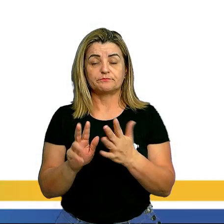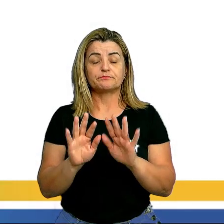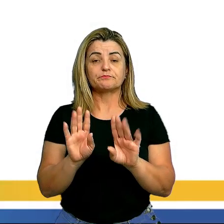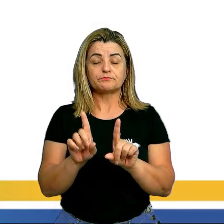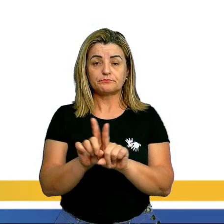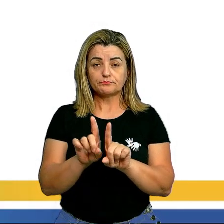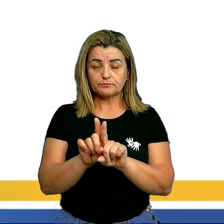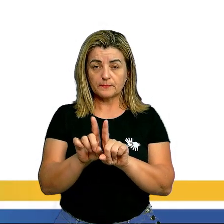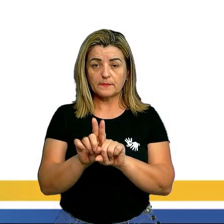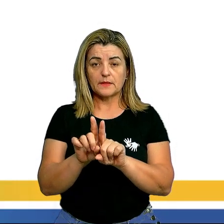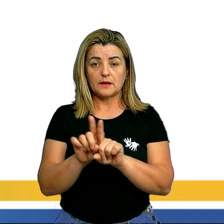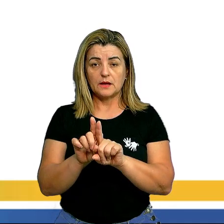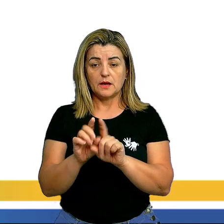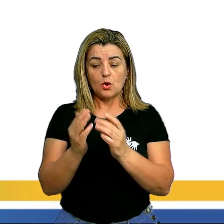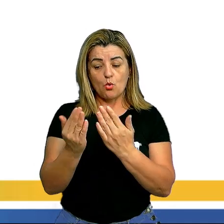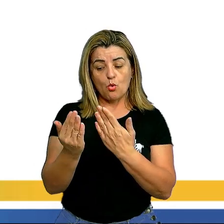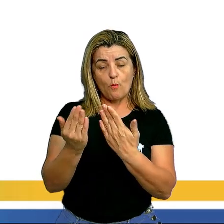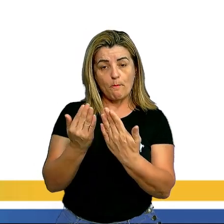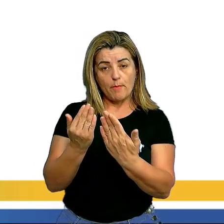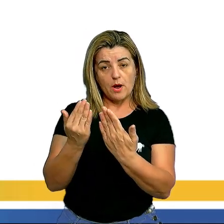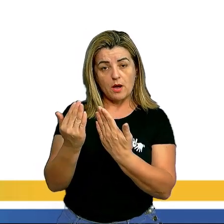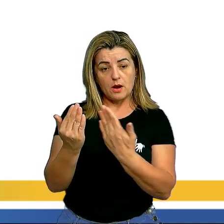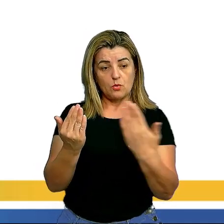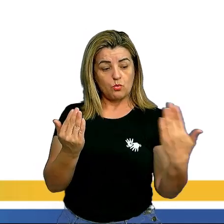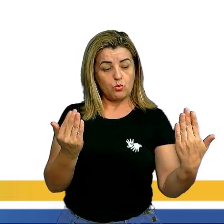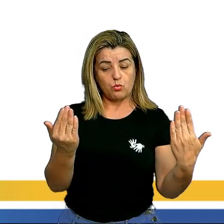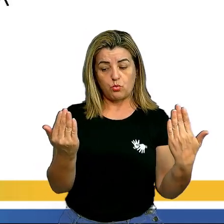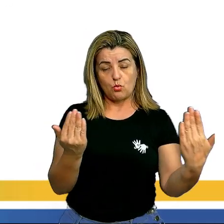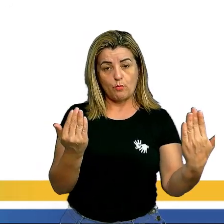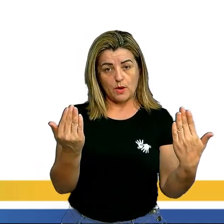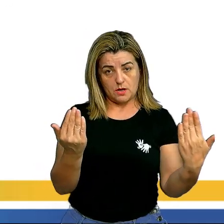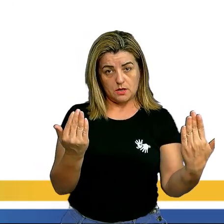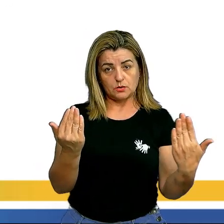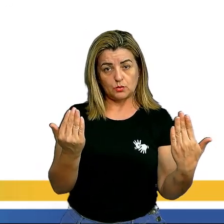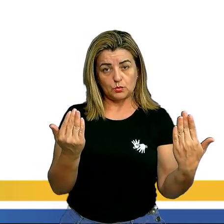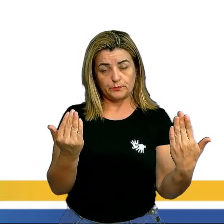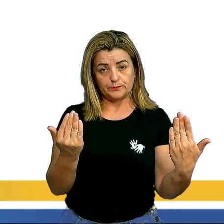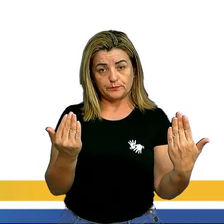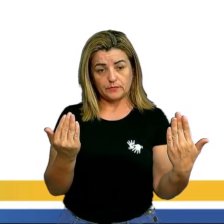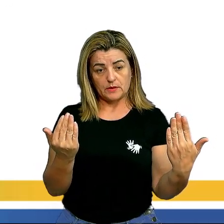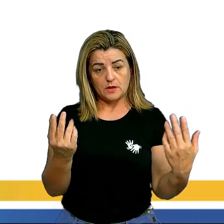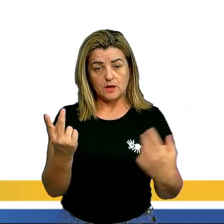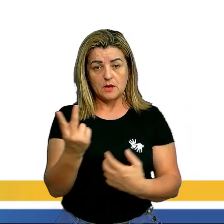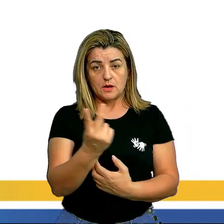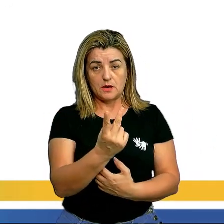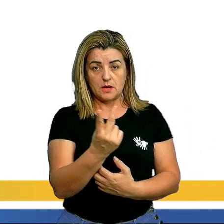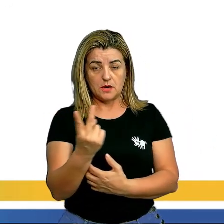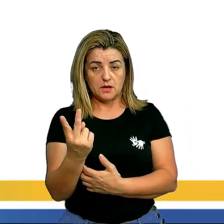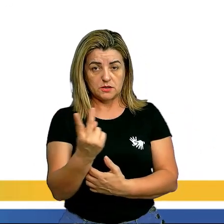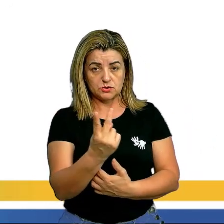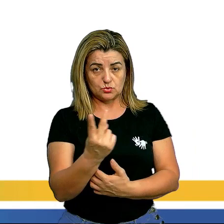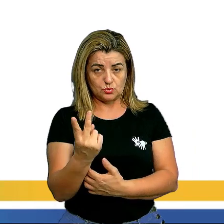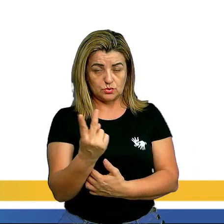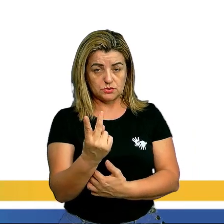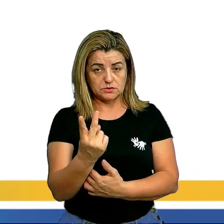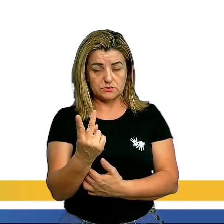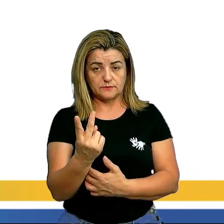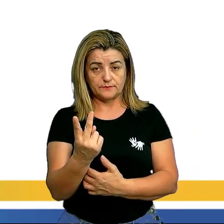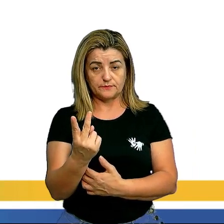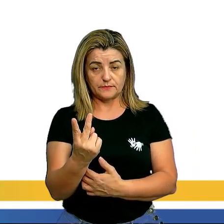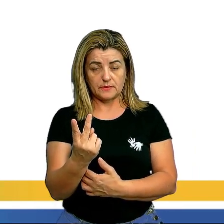Inclusive, pessoal, comparando entre essas dessas duas especiação,